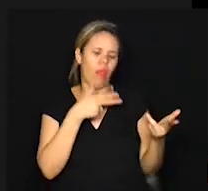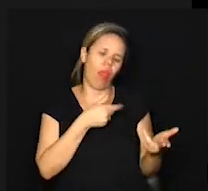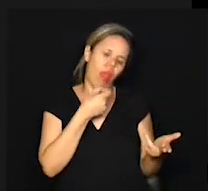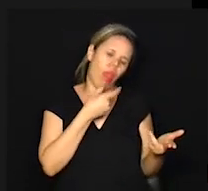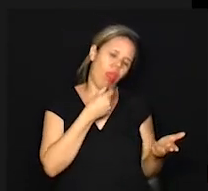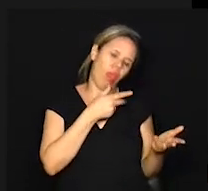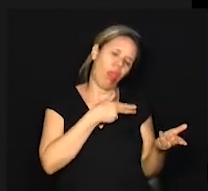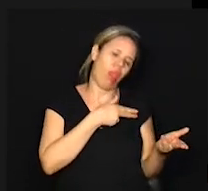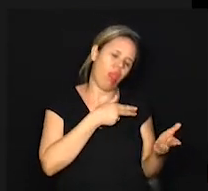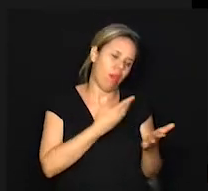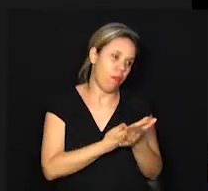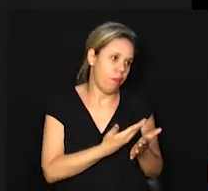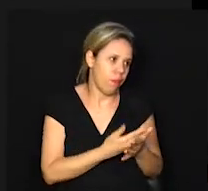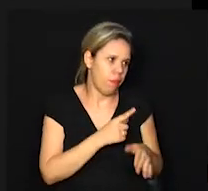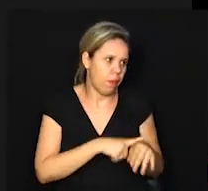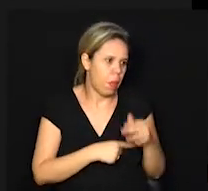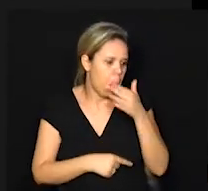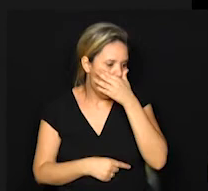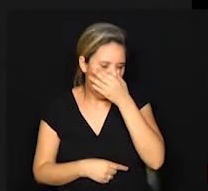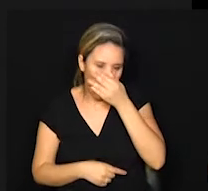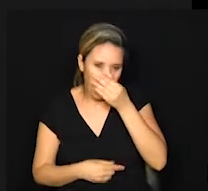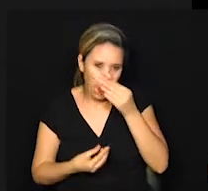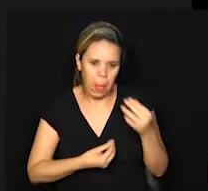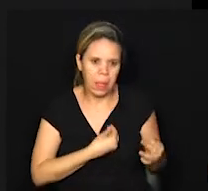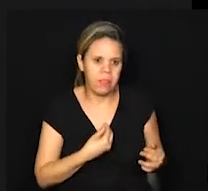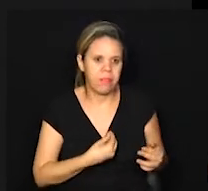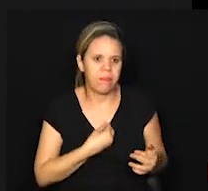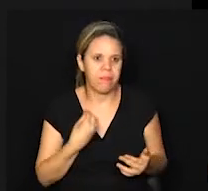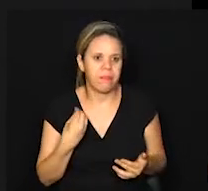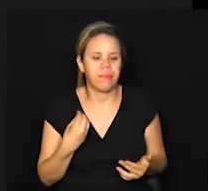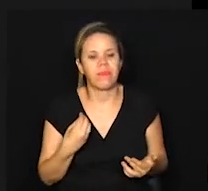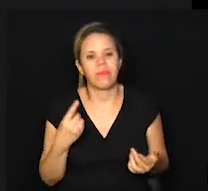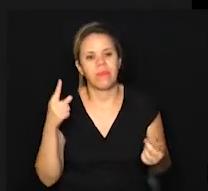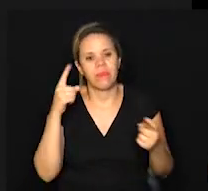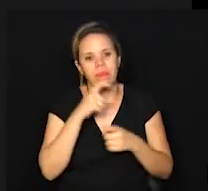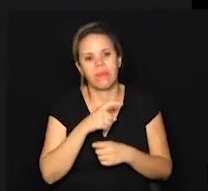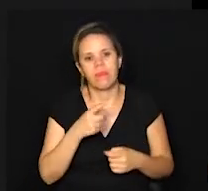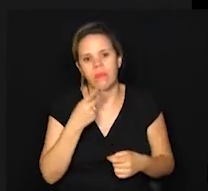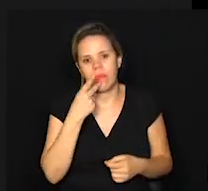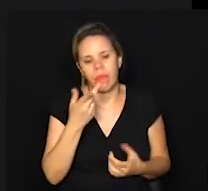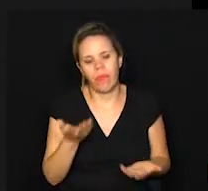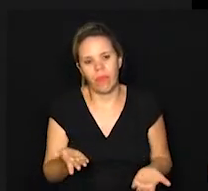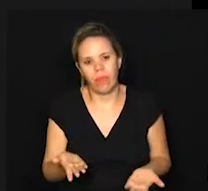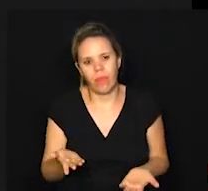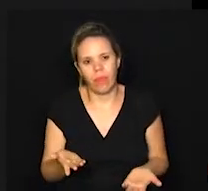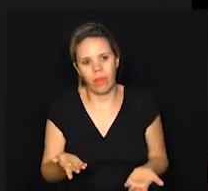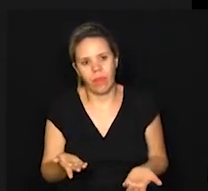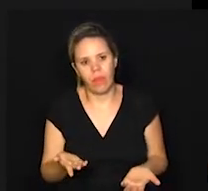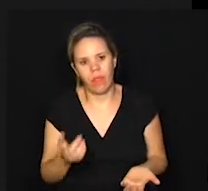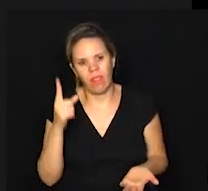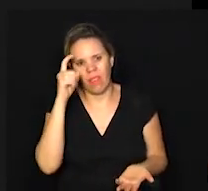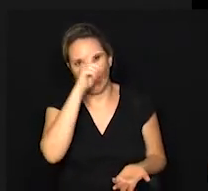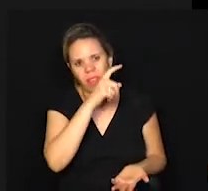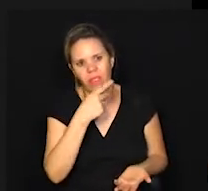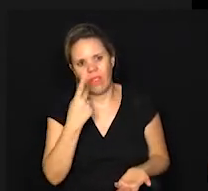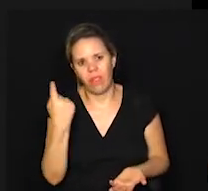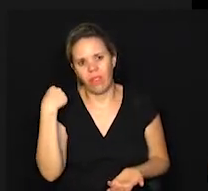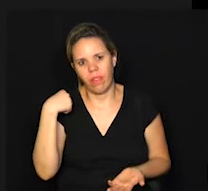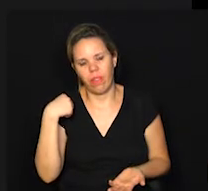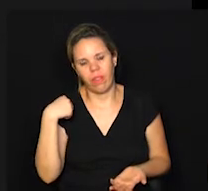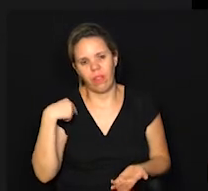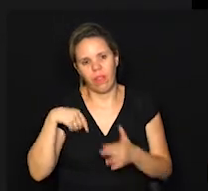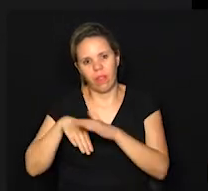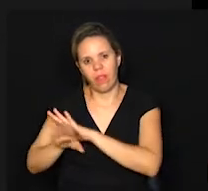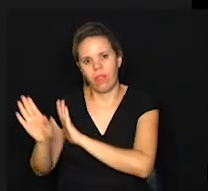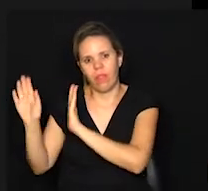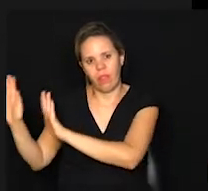que eu tomava. A minha vida virou de ponta cabeça, e falar sobre isso está sendo muito difícil, porque eu tinha enterrado isso em